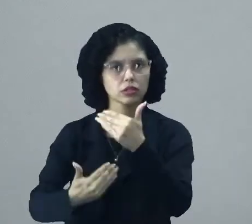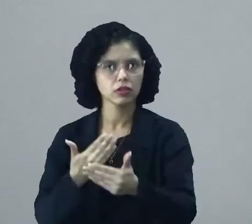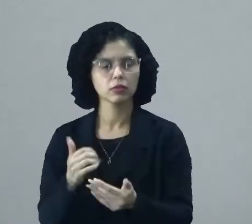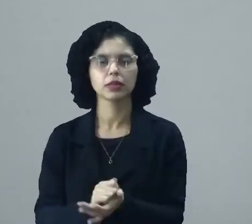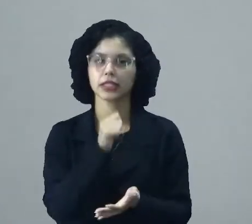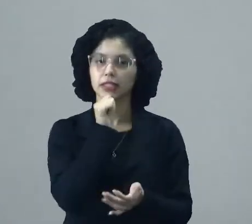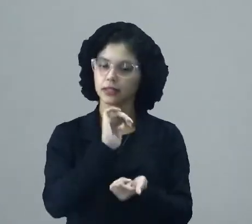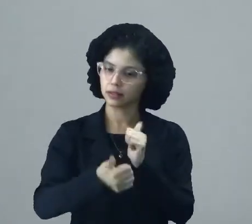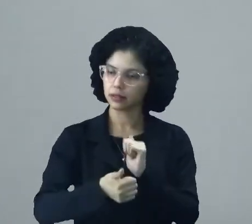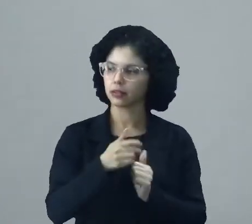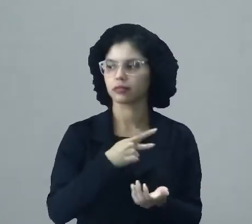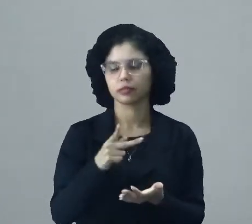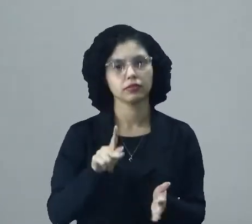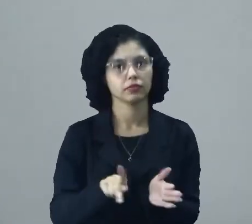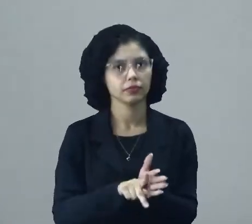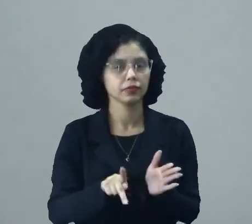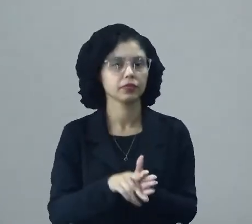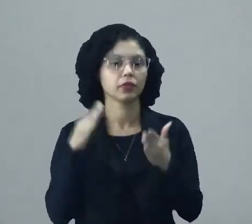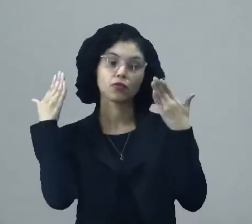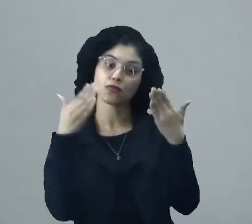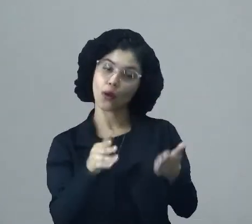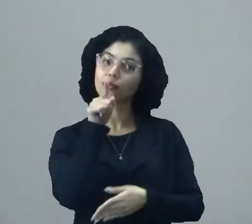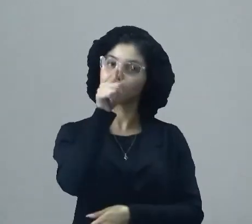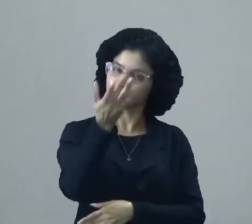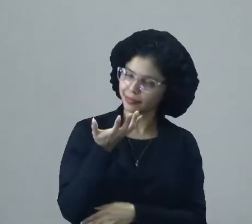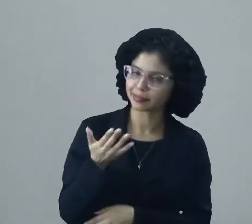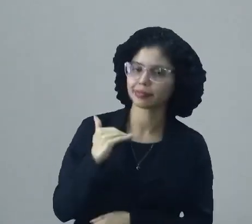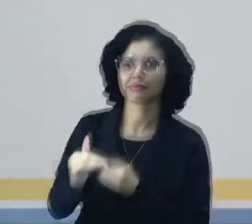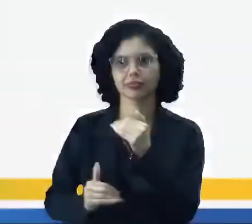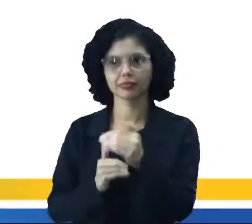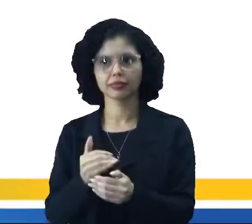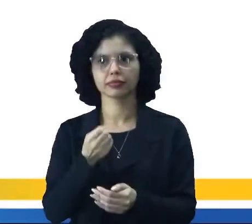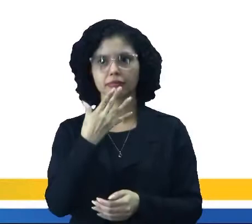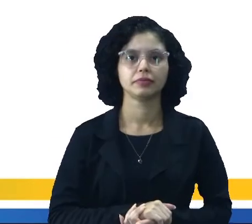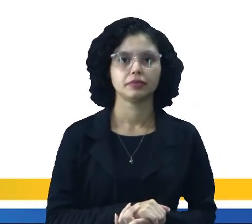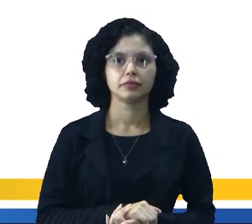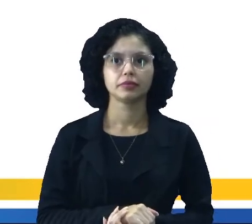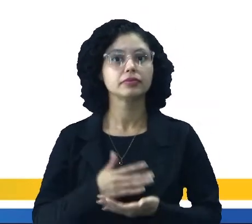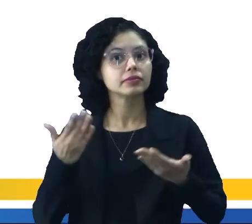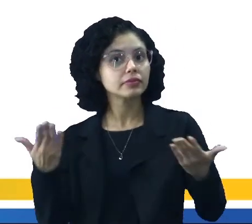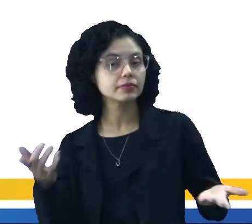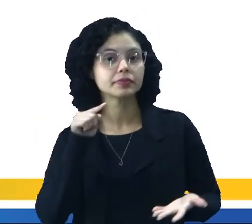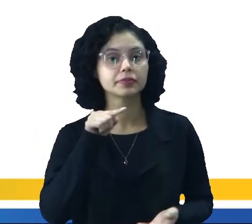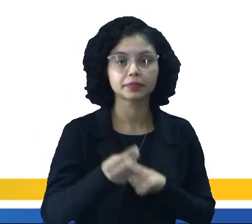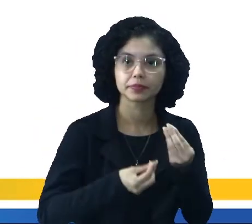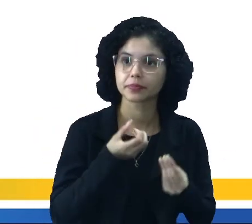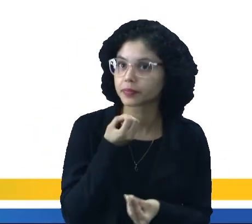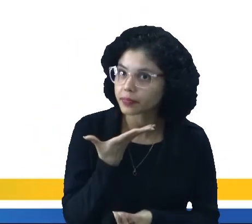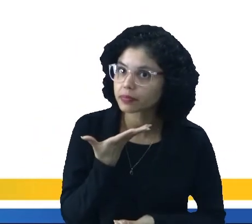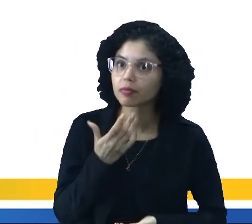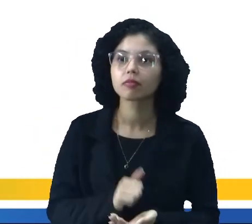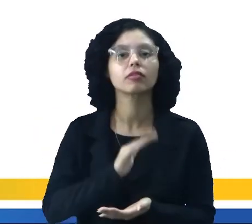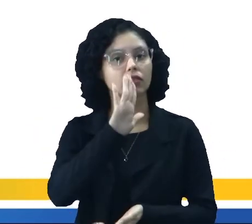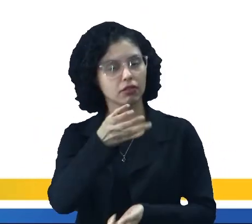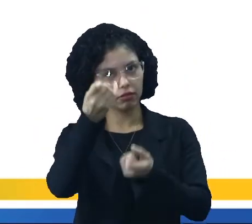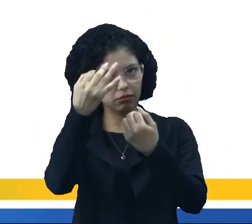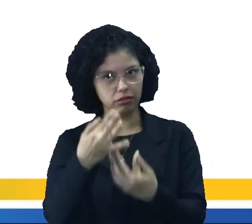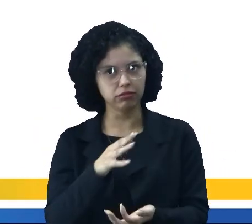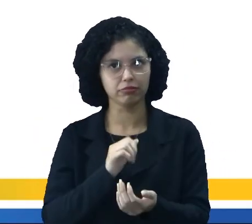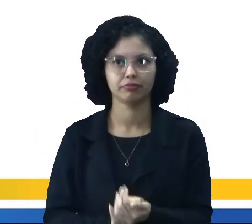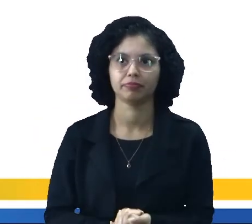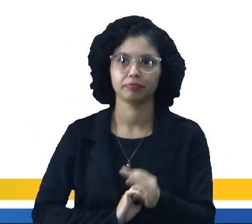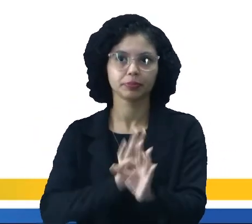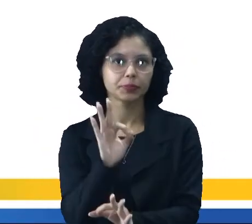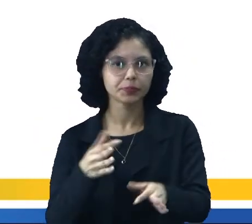desenvolvimento adequado para a ação que você objetiva desenvolver. Tranquilo? Então aqui como benefício a gente já pode citar aqui, ó, manter